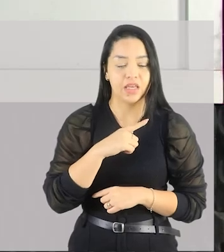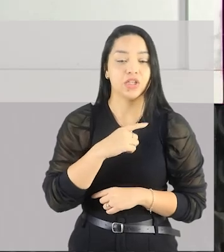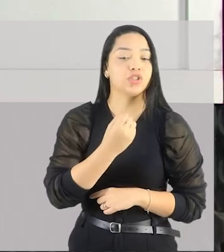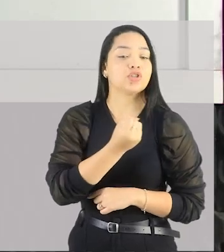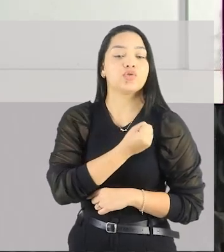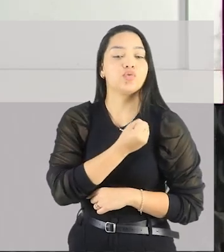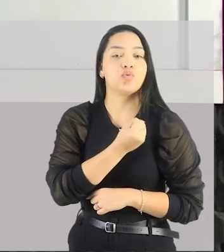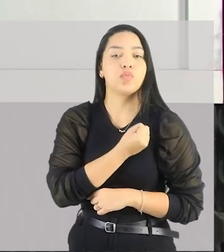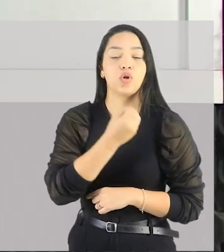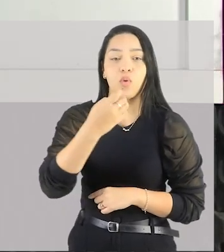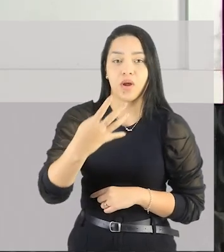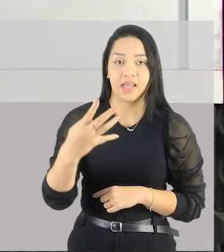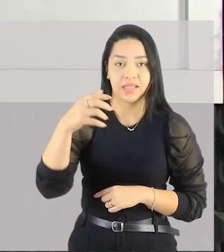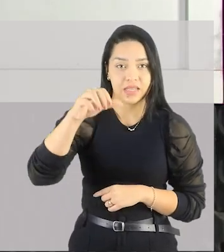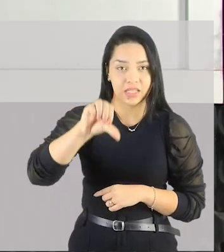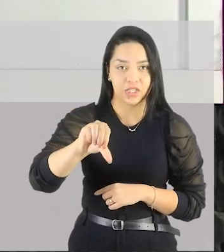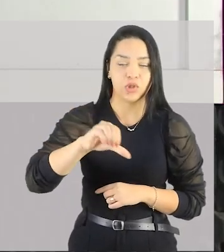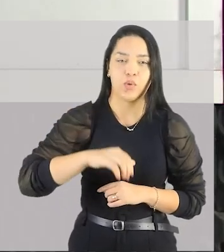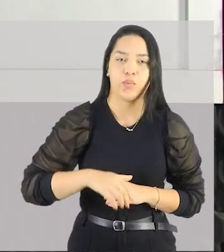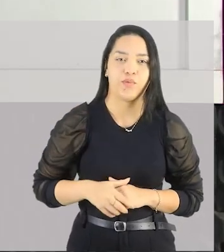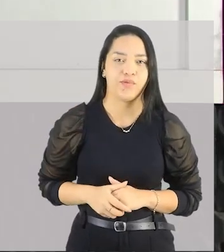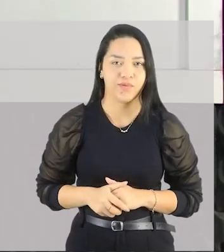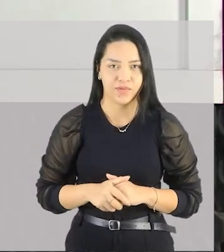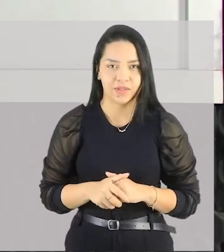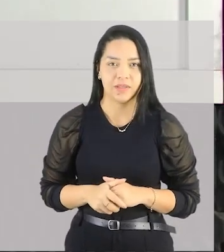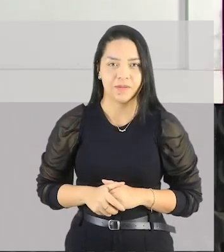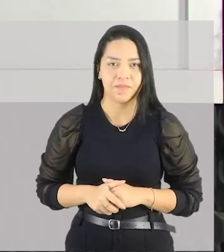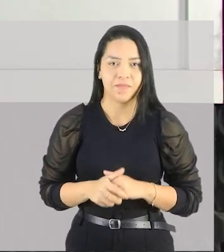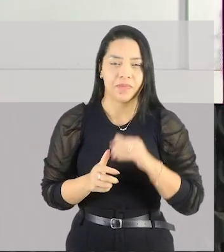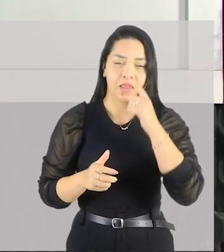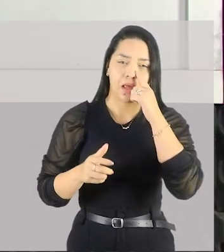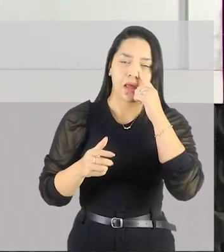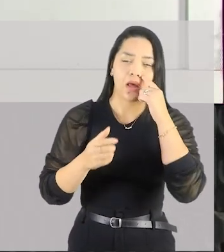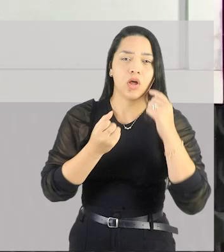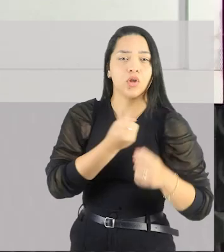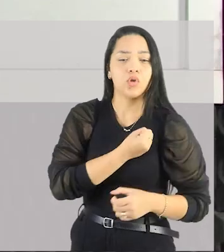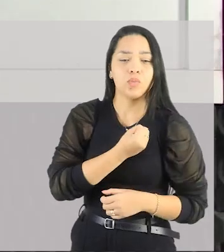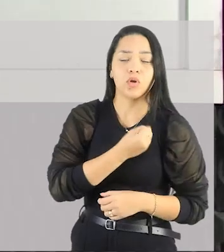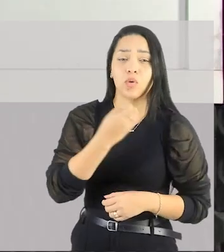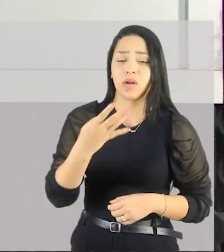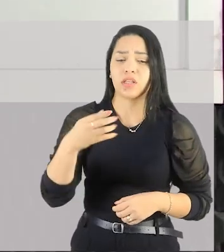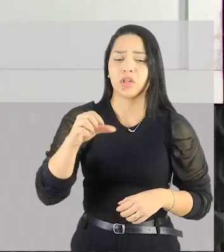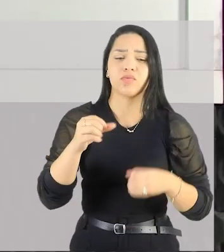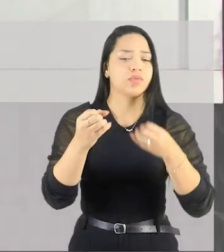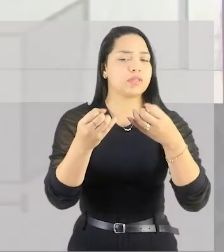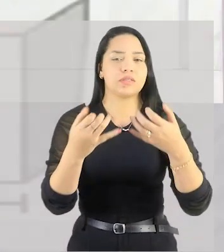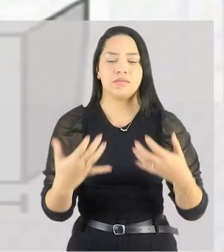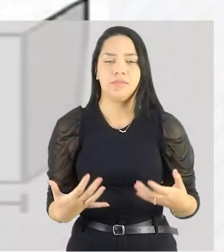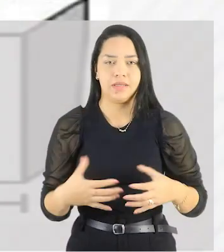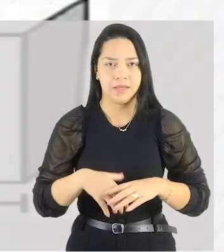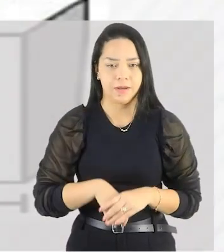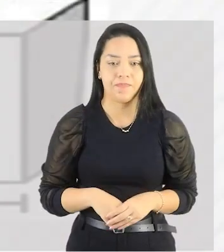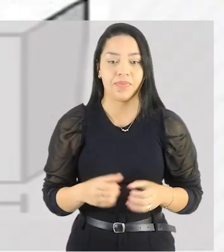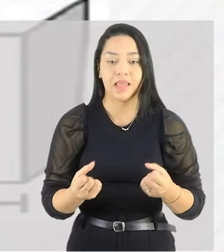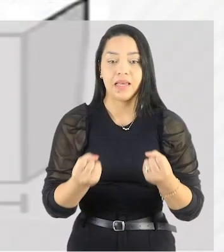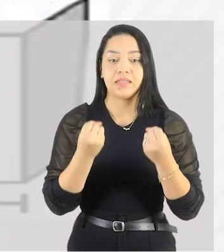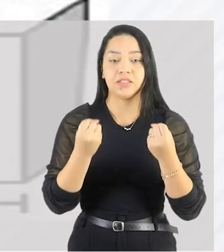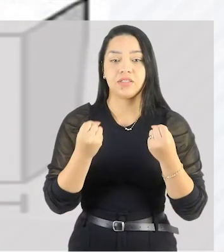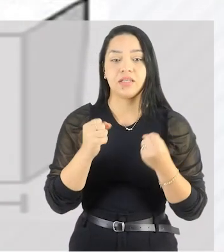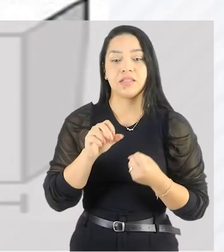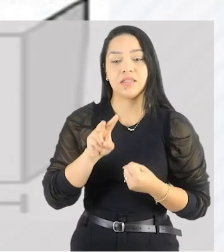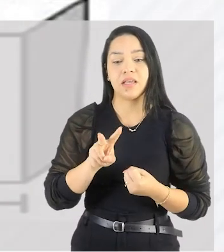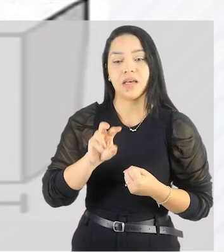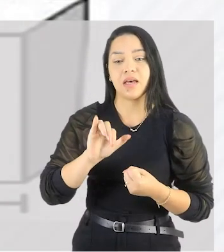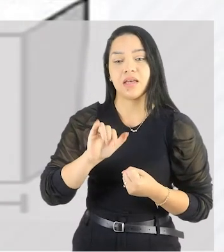questão de número 49, tá? A questão de número 49 diz o seguinte: a